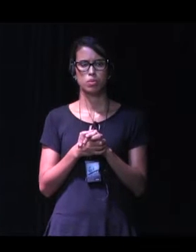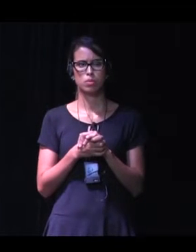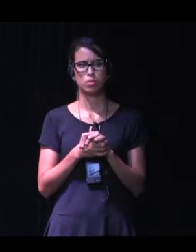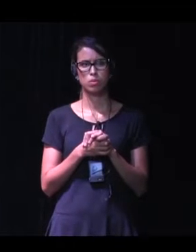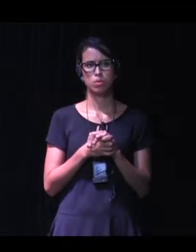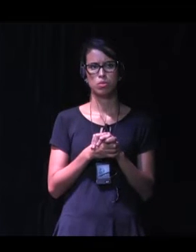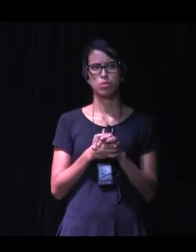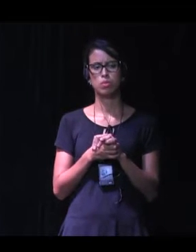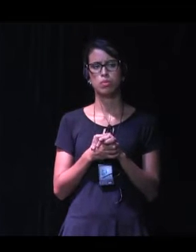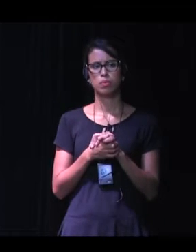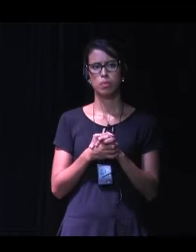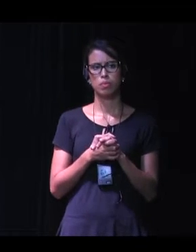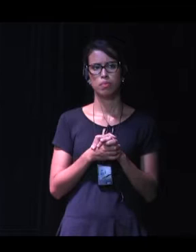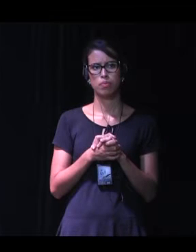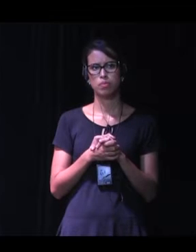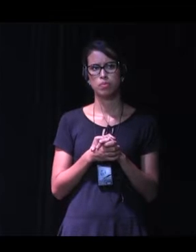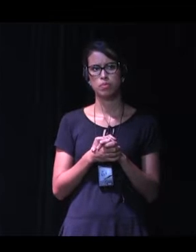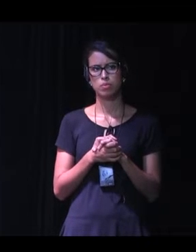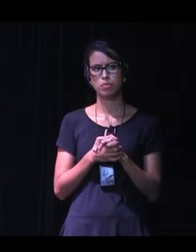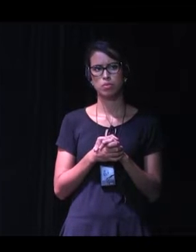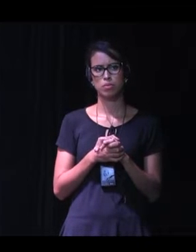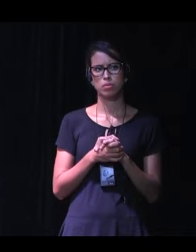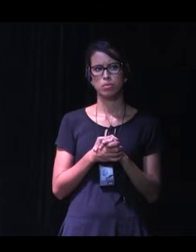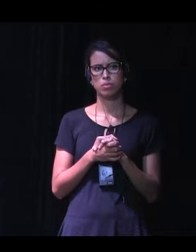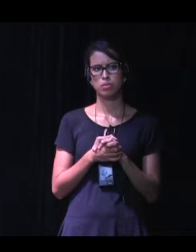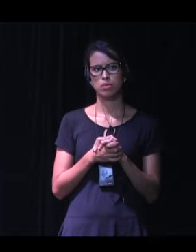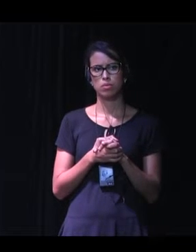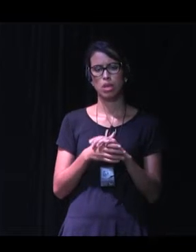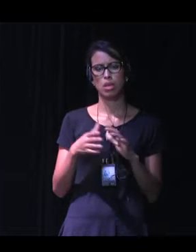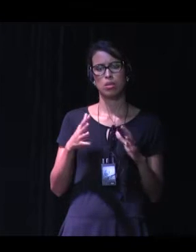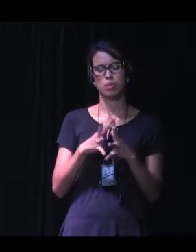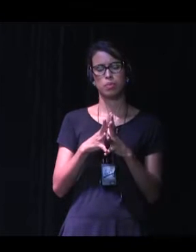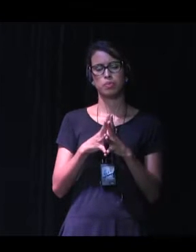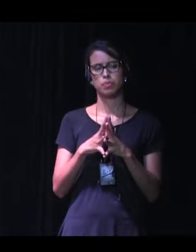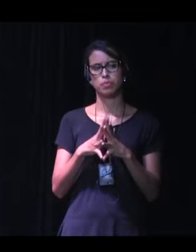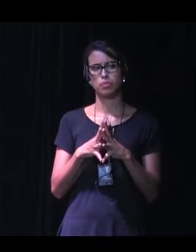Se exagera a verticalidade e aqui